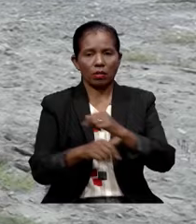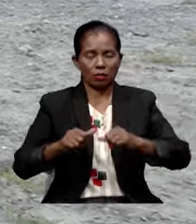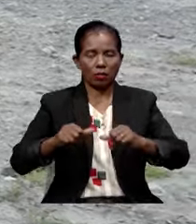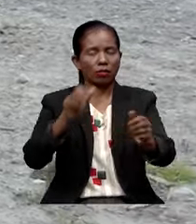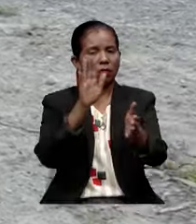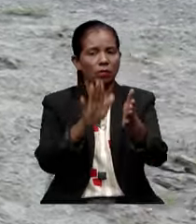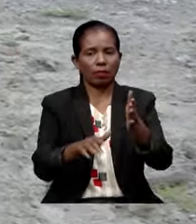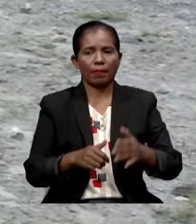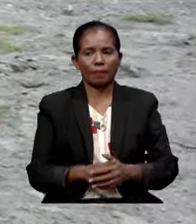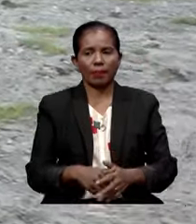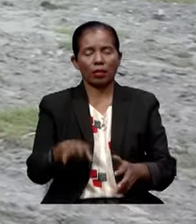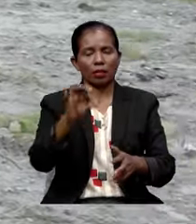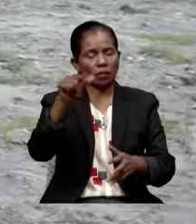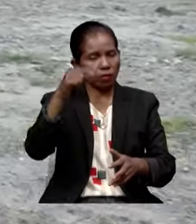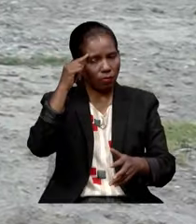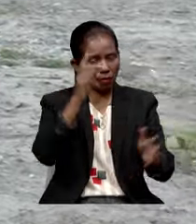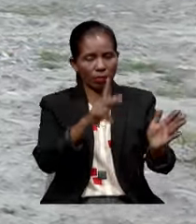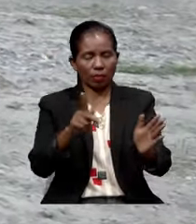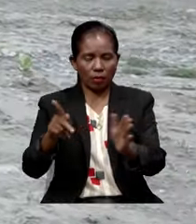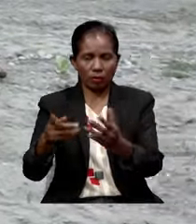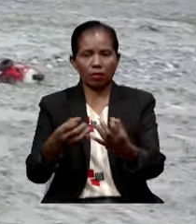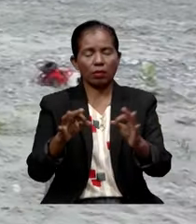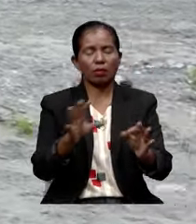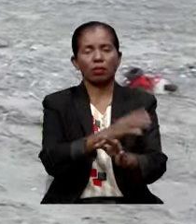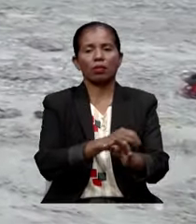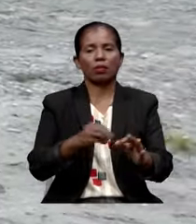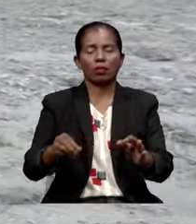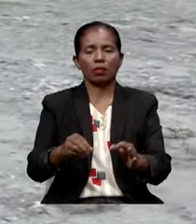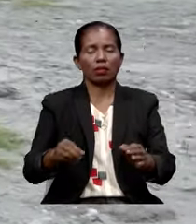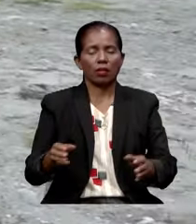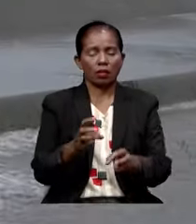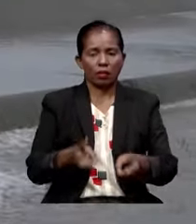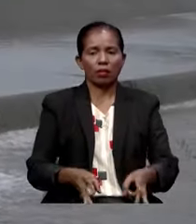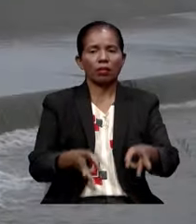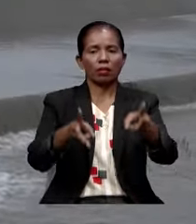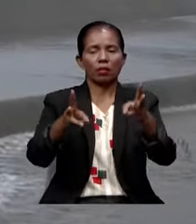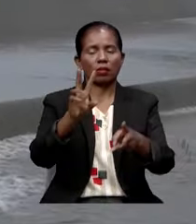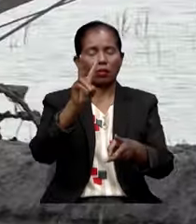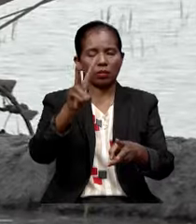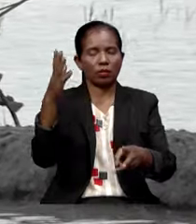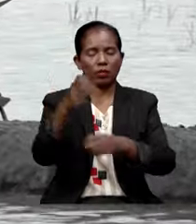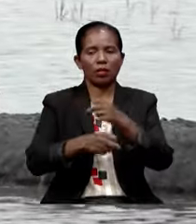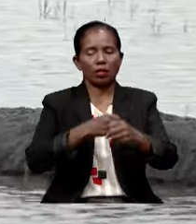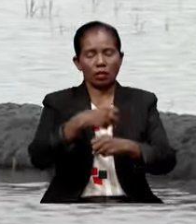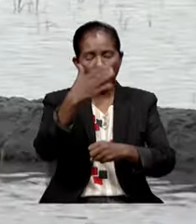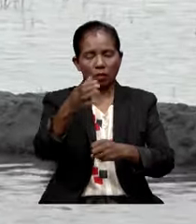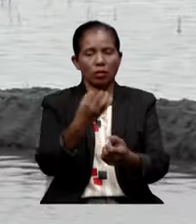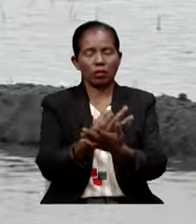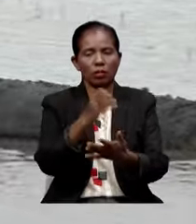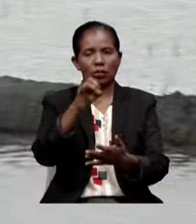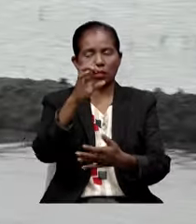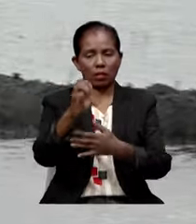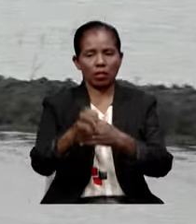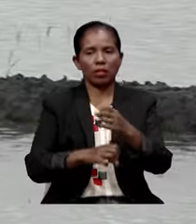menos. No nem no governo planeia ona, onde harita irrigação foi um tolo, no reabilita tan irrigação rua e yatina noin, o orçamento geral do